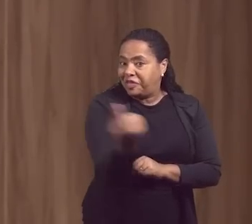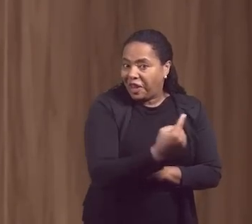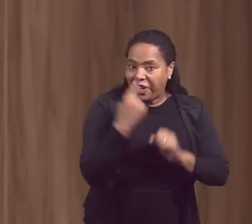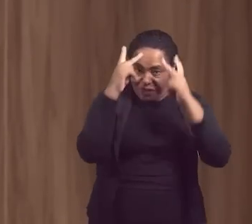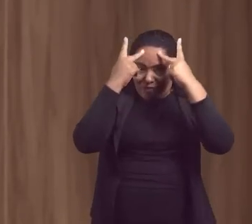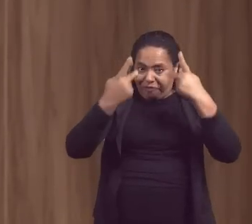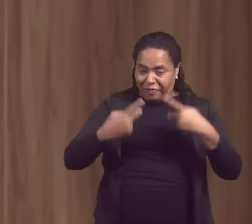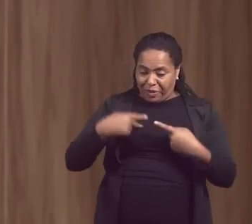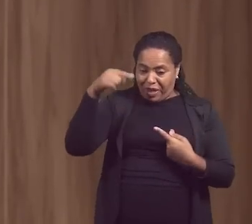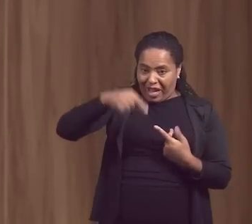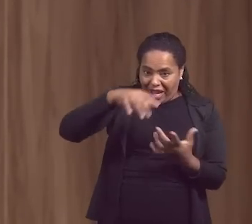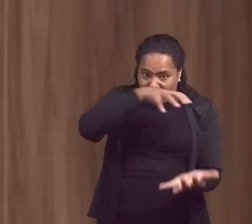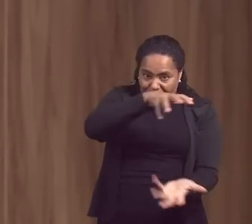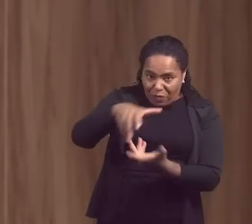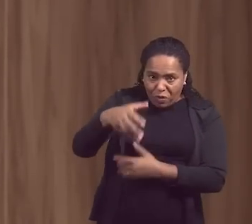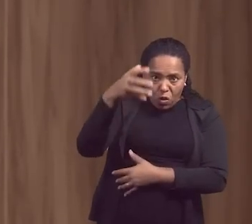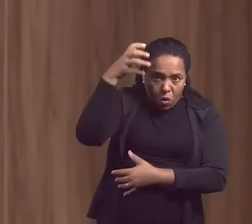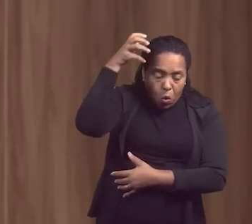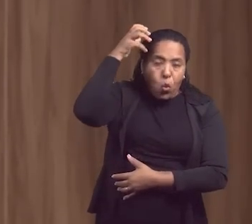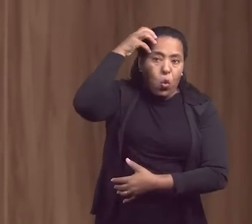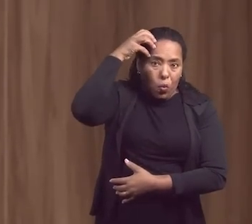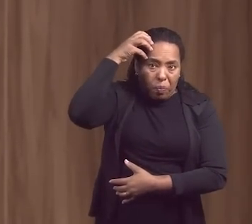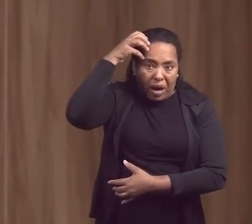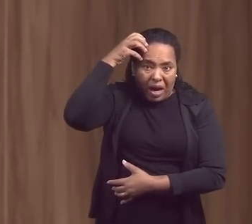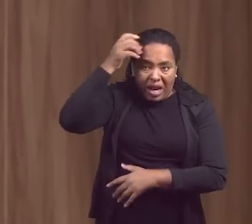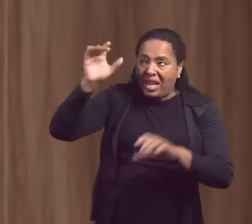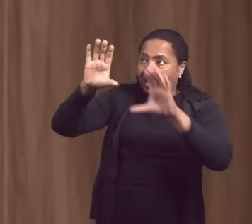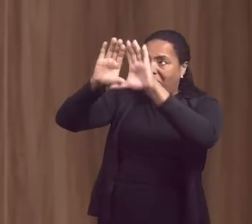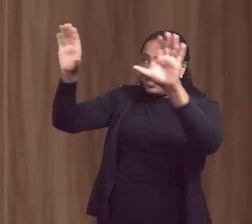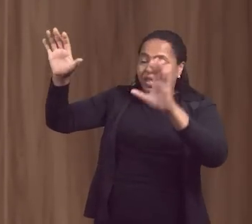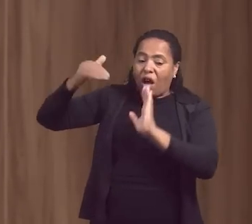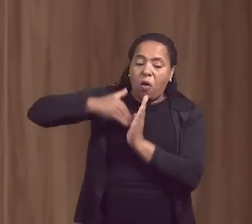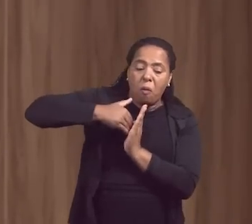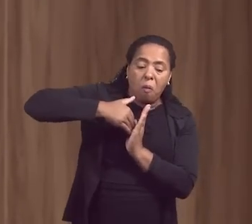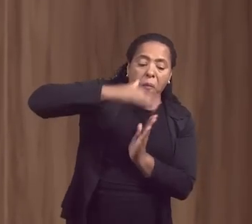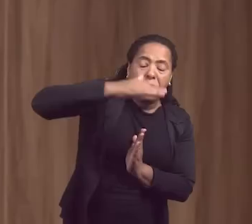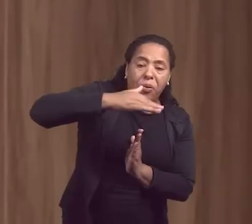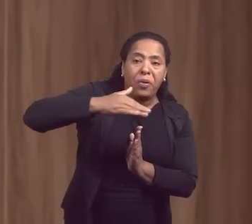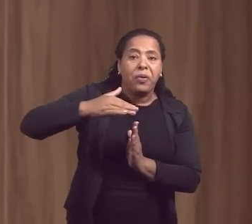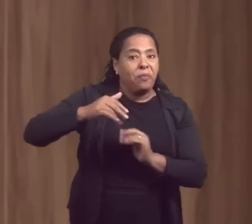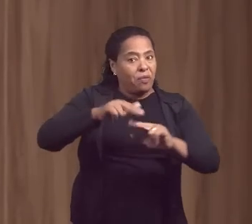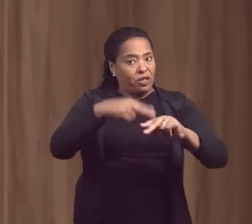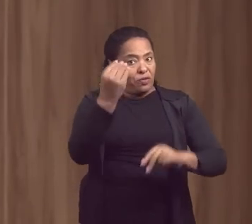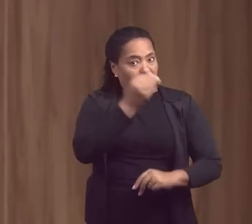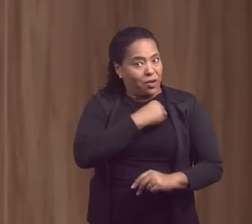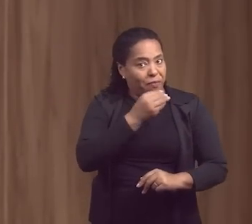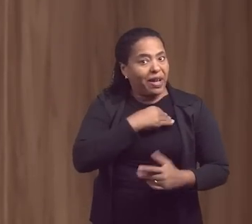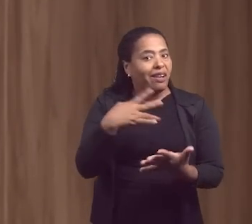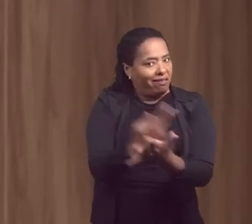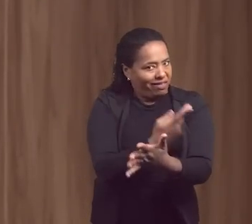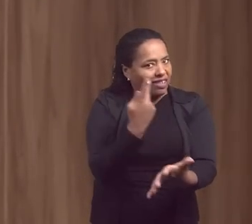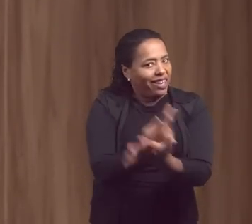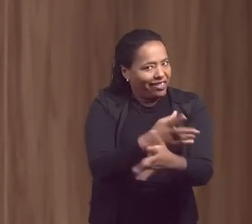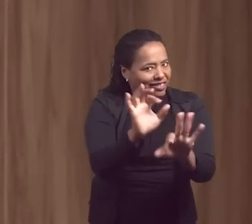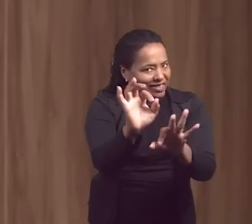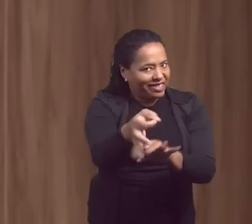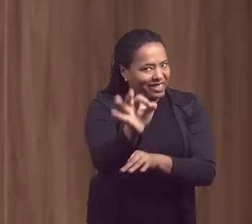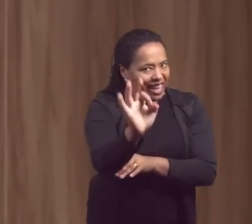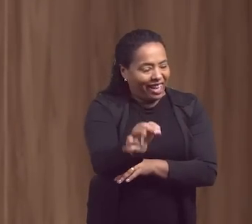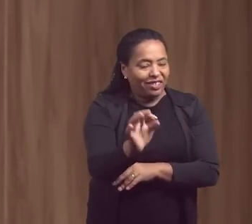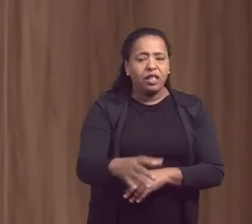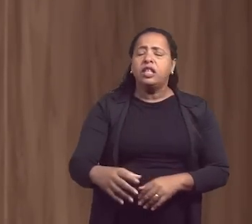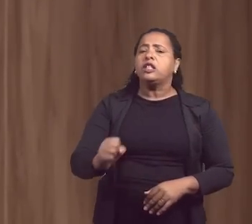da terra, fomos culpados, destituídos fomos da glória de Deus, por causa do pecado e do nosso erro. O nosso